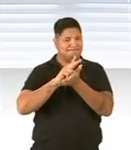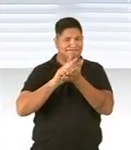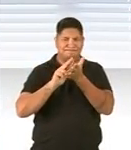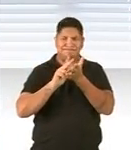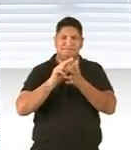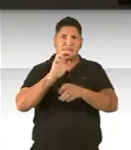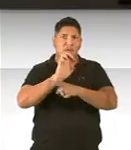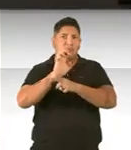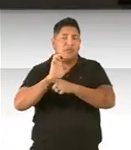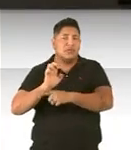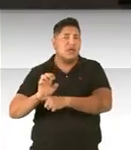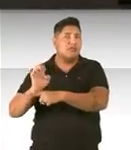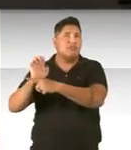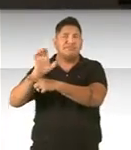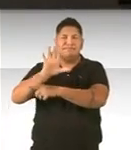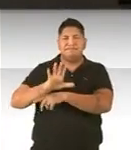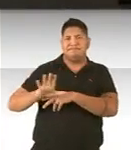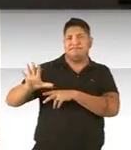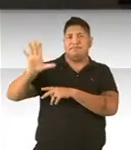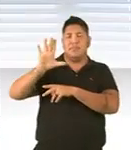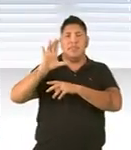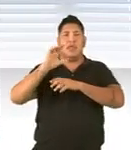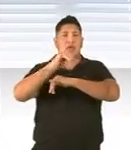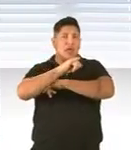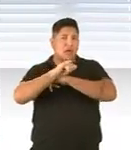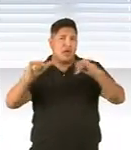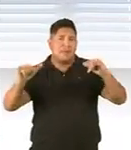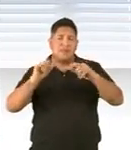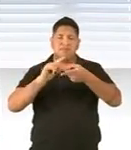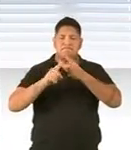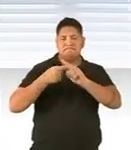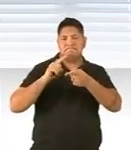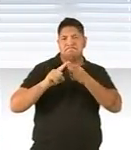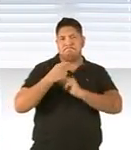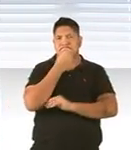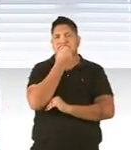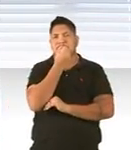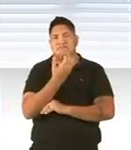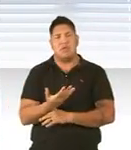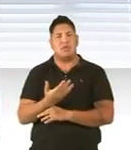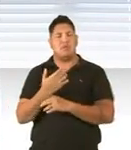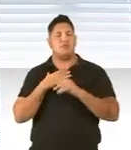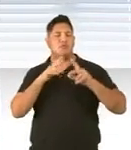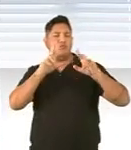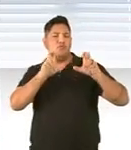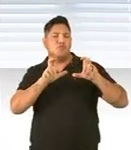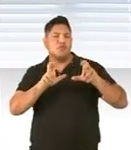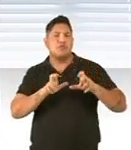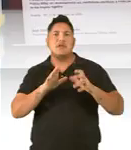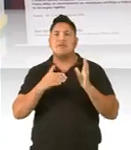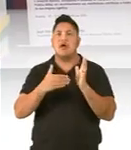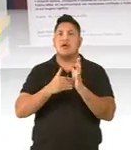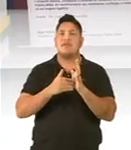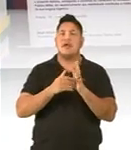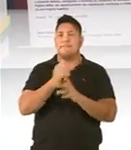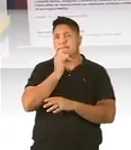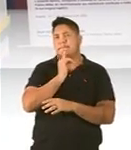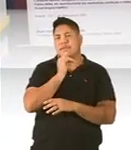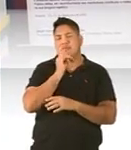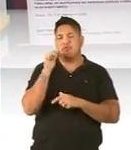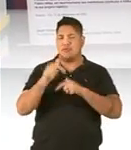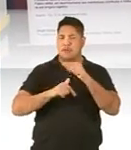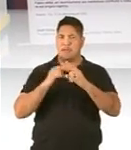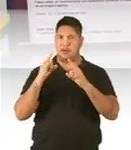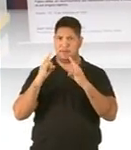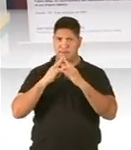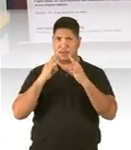em diversos estados da federação. Campanhas muito bem articuladas em temas como a própria questão